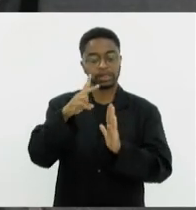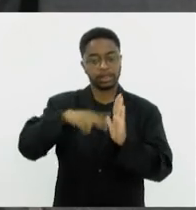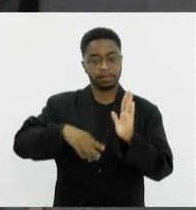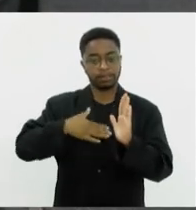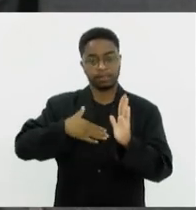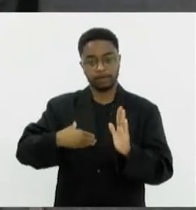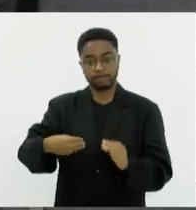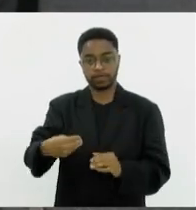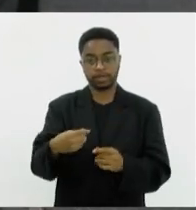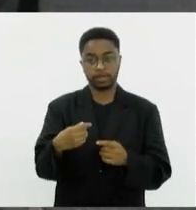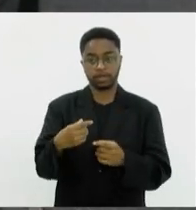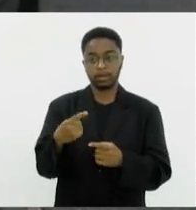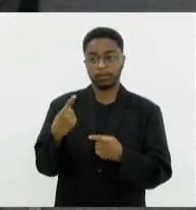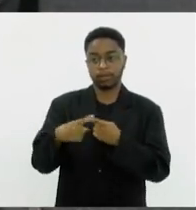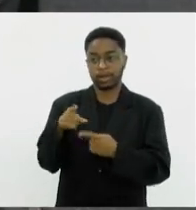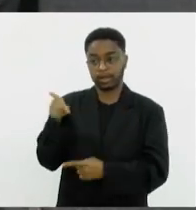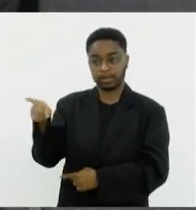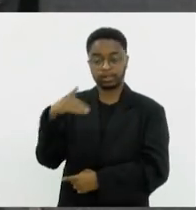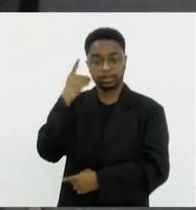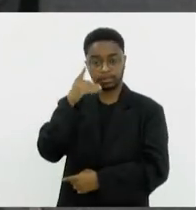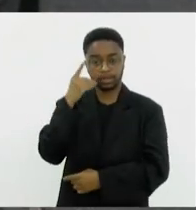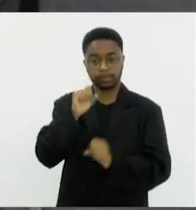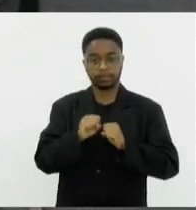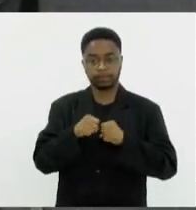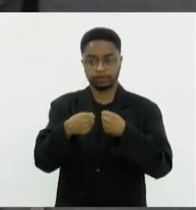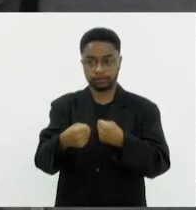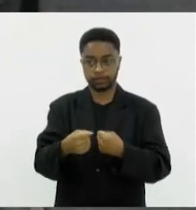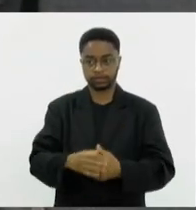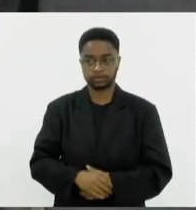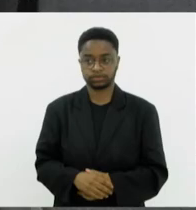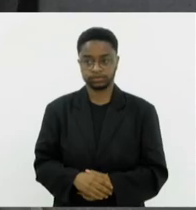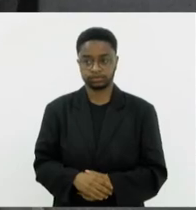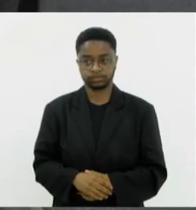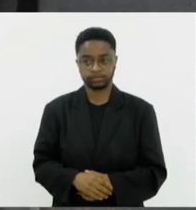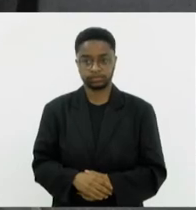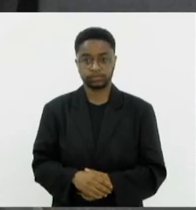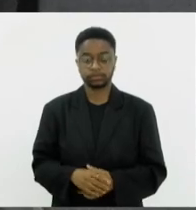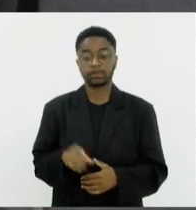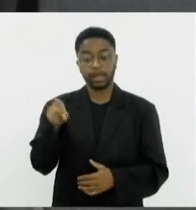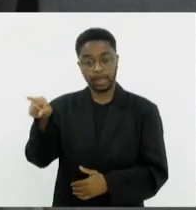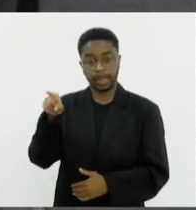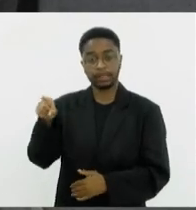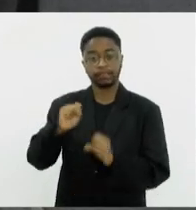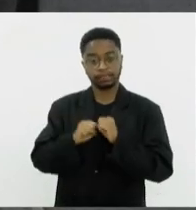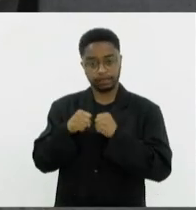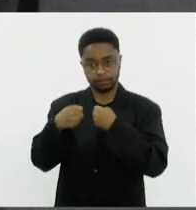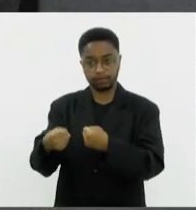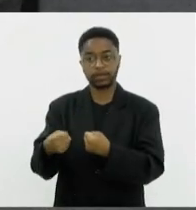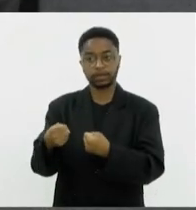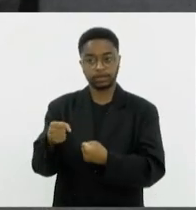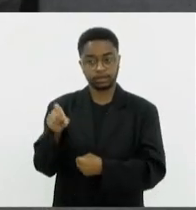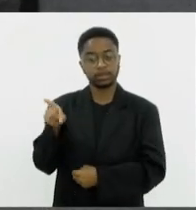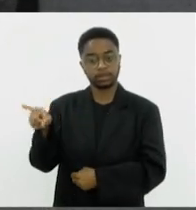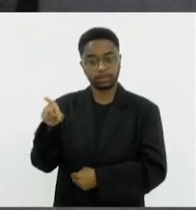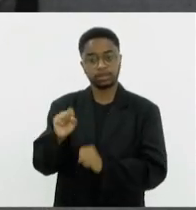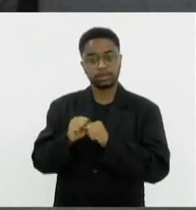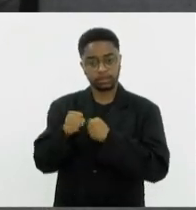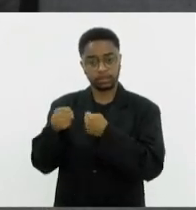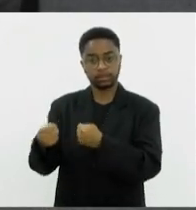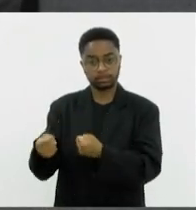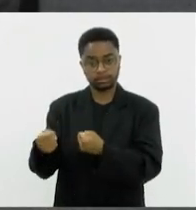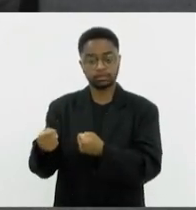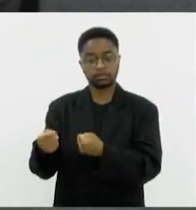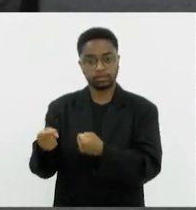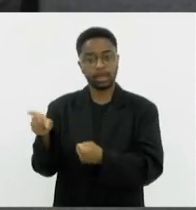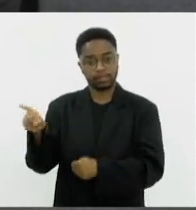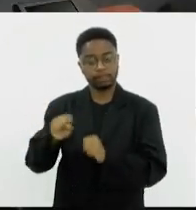que o deputado aqui ao meu lado defende. É isso aqui, população. É o deputado está defendendo que sua esposa... Filha, escutem isso, leia